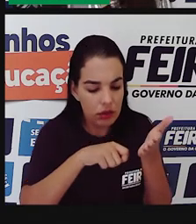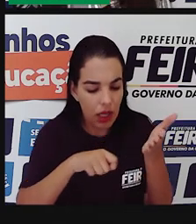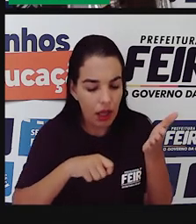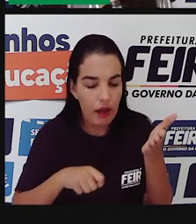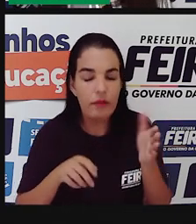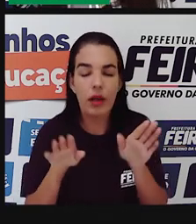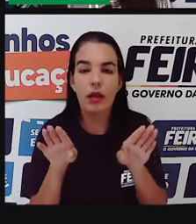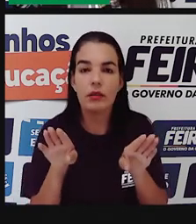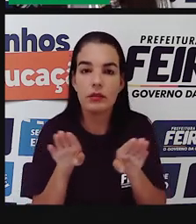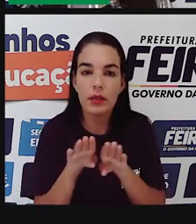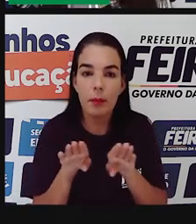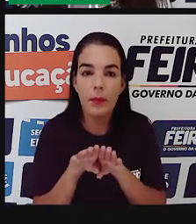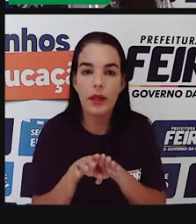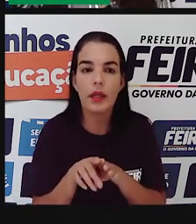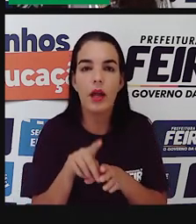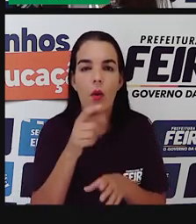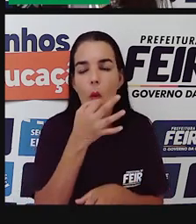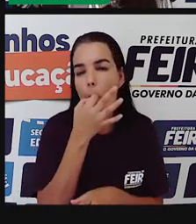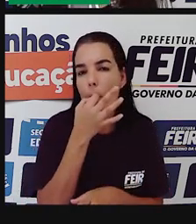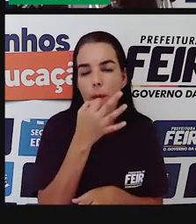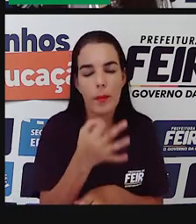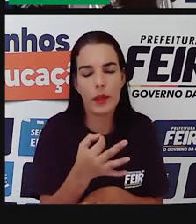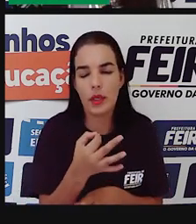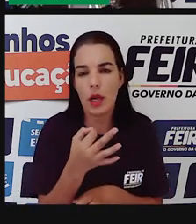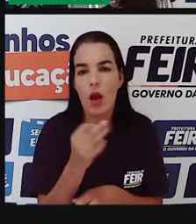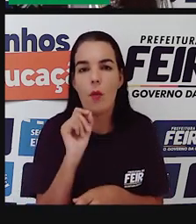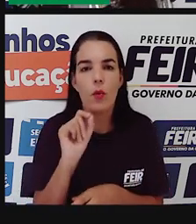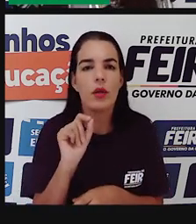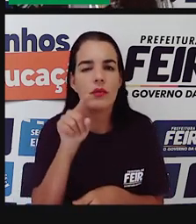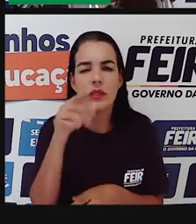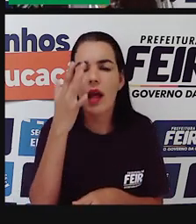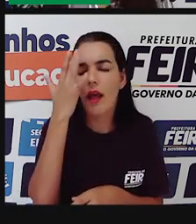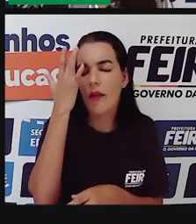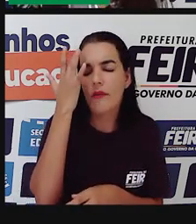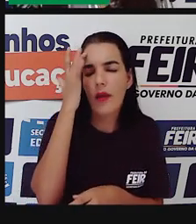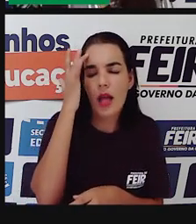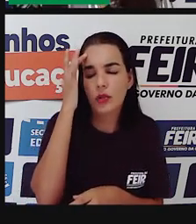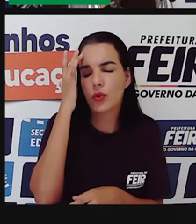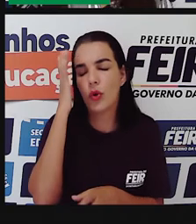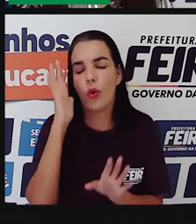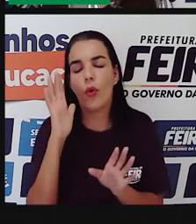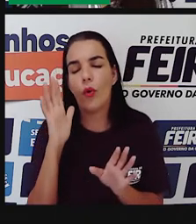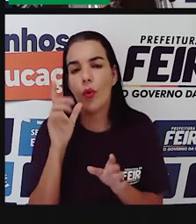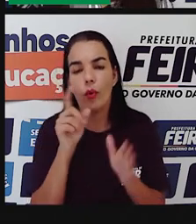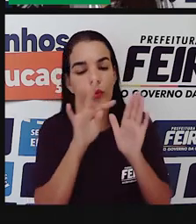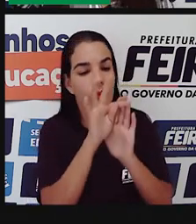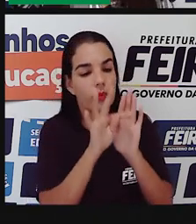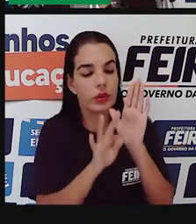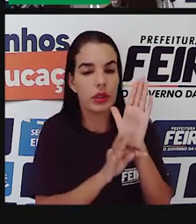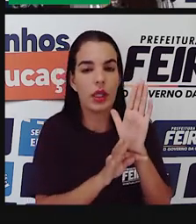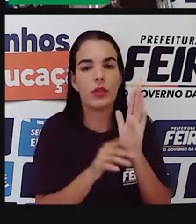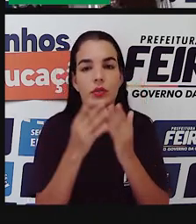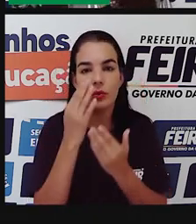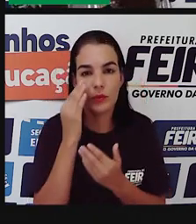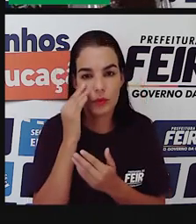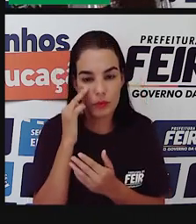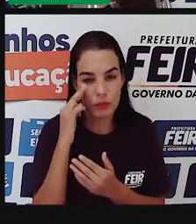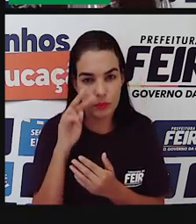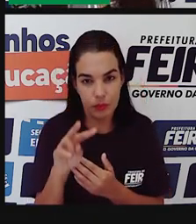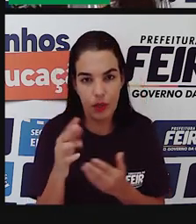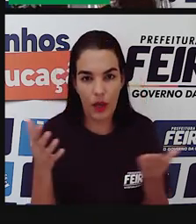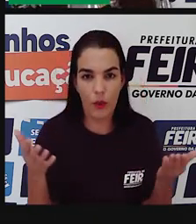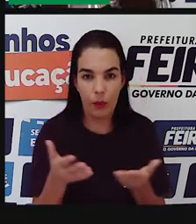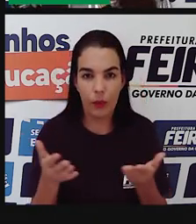vocês também um comentário sobre o que que vocês acharam, o que que vocês entenderam sobre